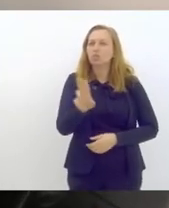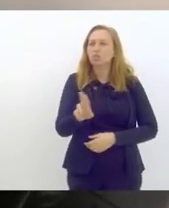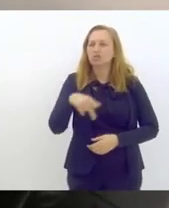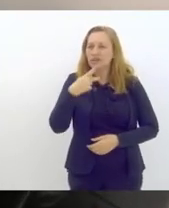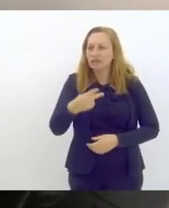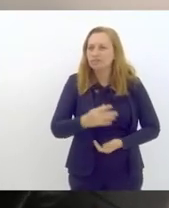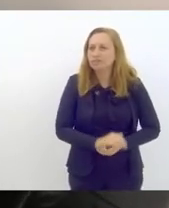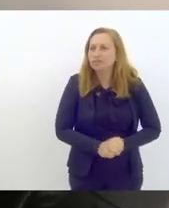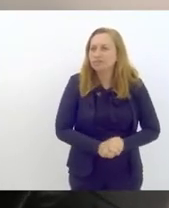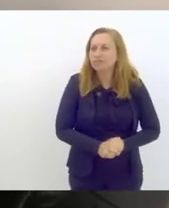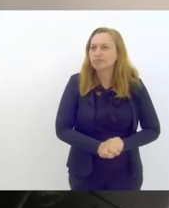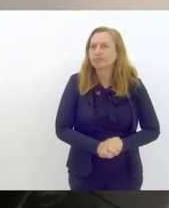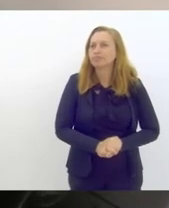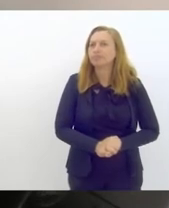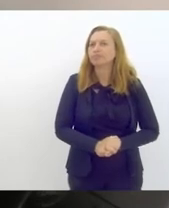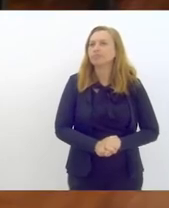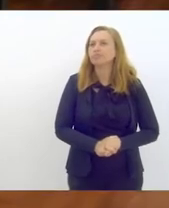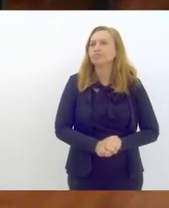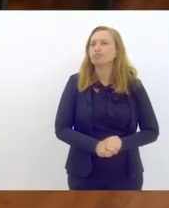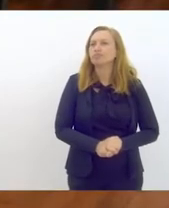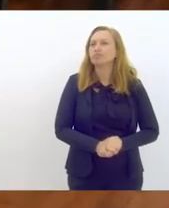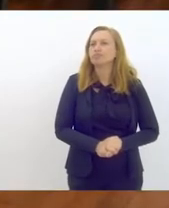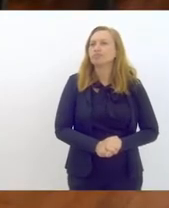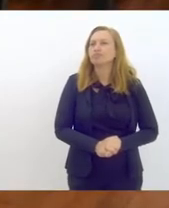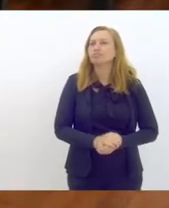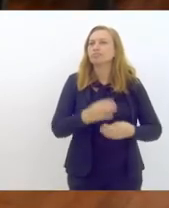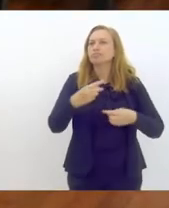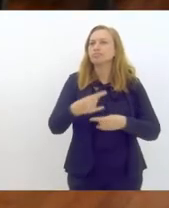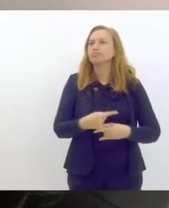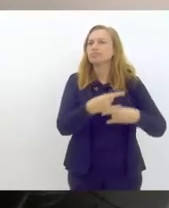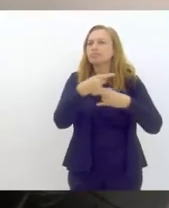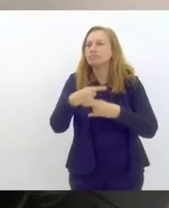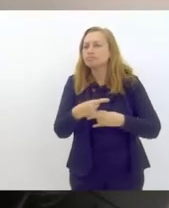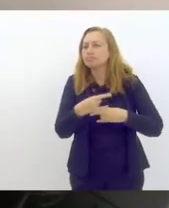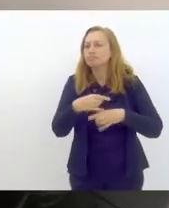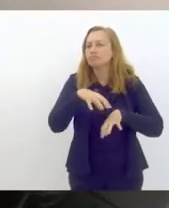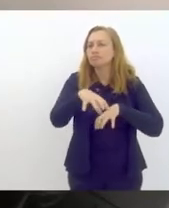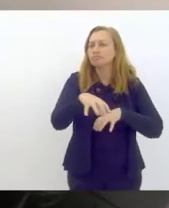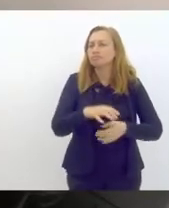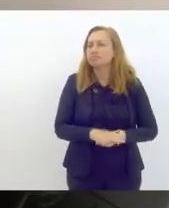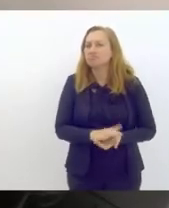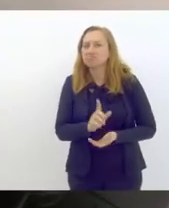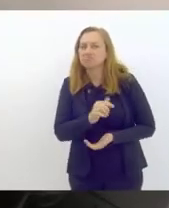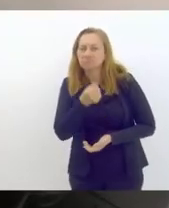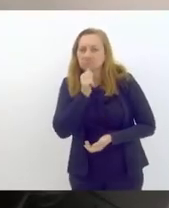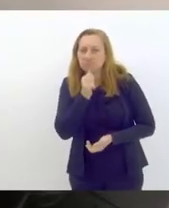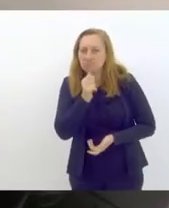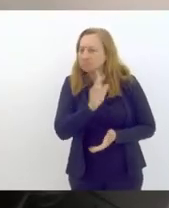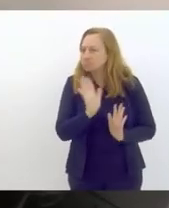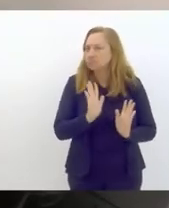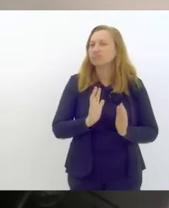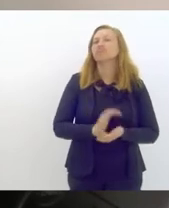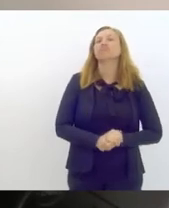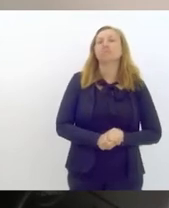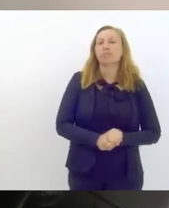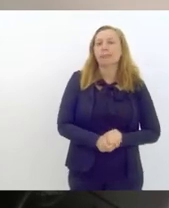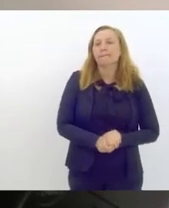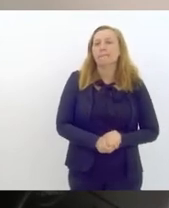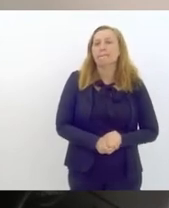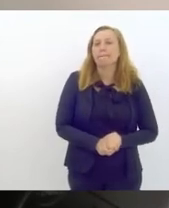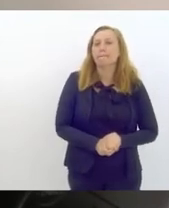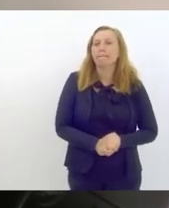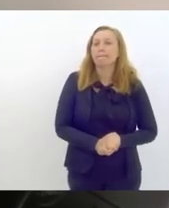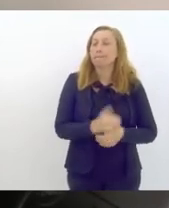palavra? Alguém da plataforma remota? Bem, não havendo quem queira fazer uso da